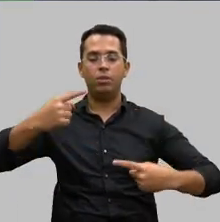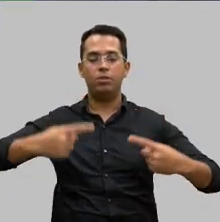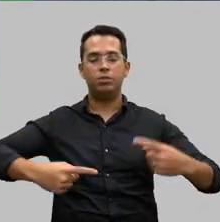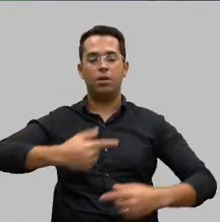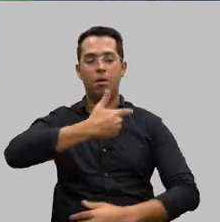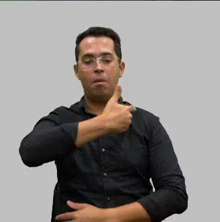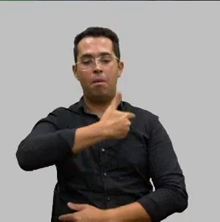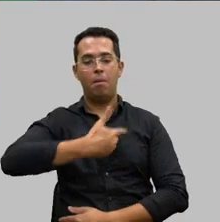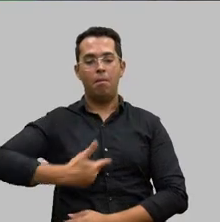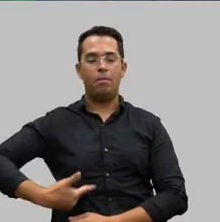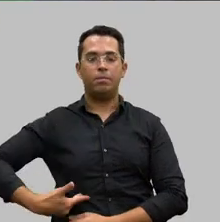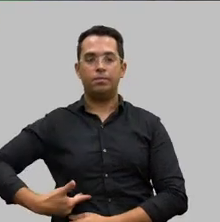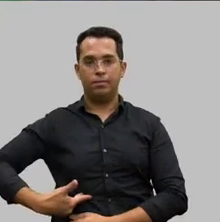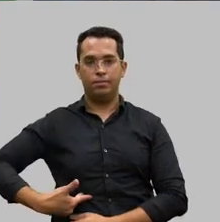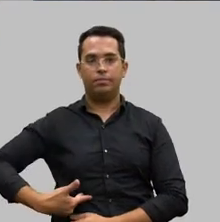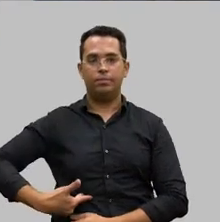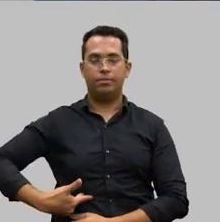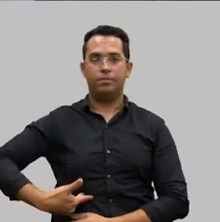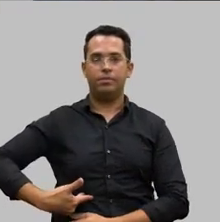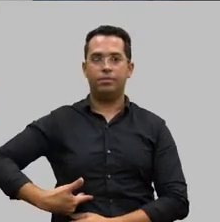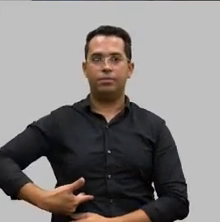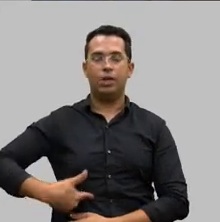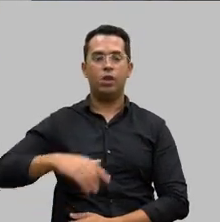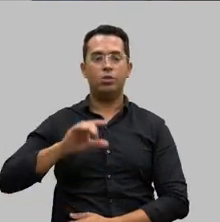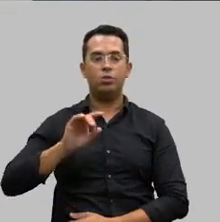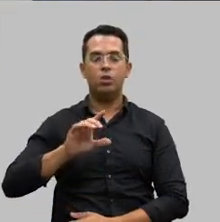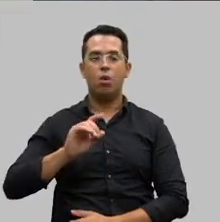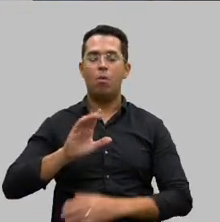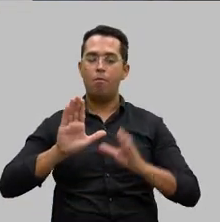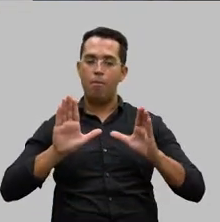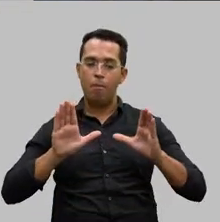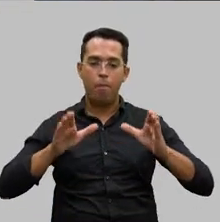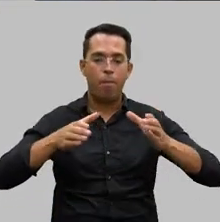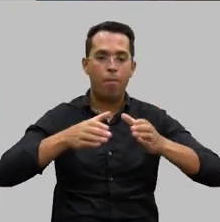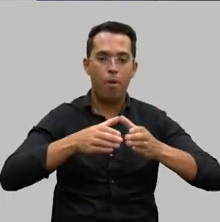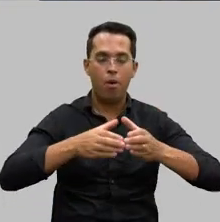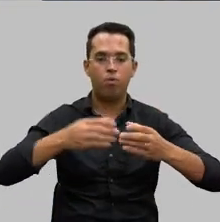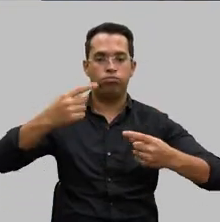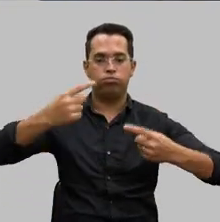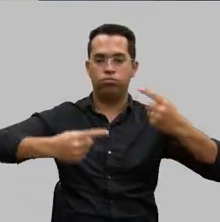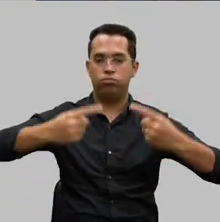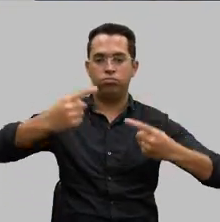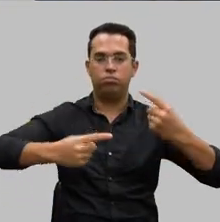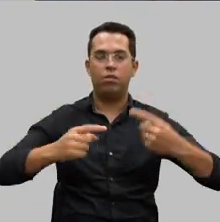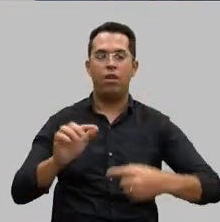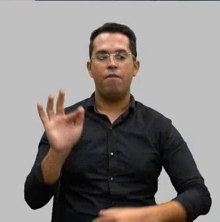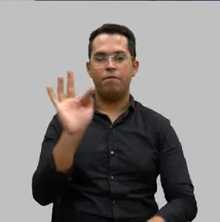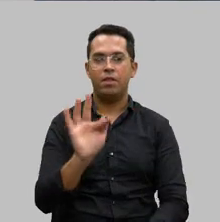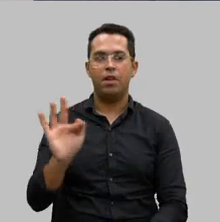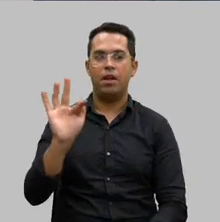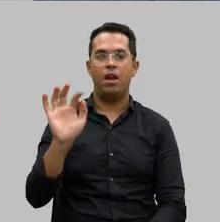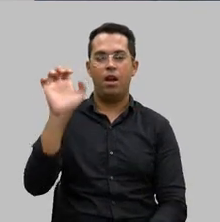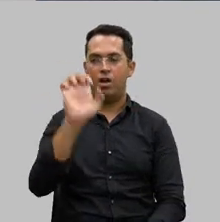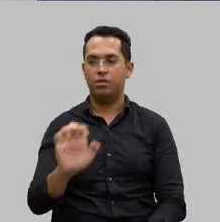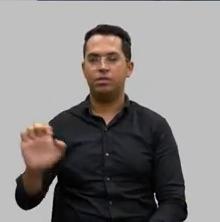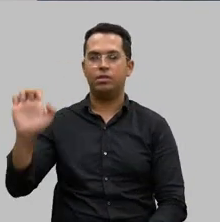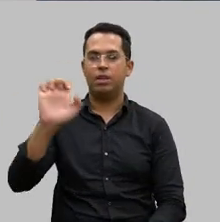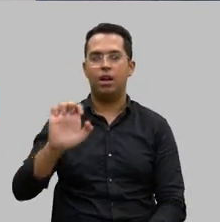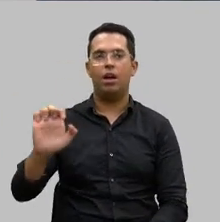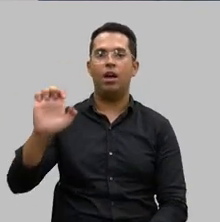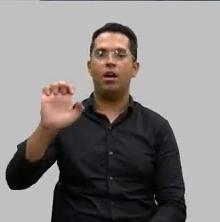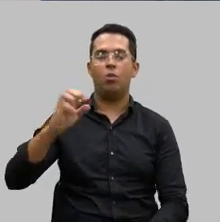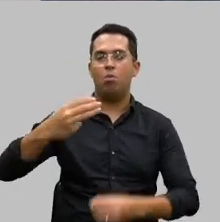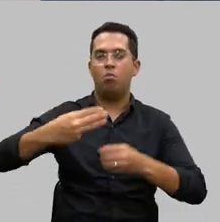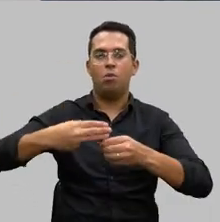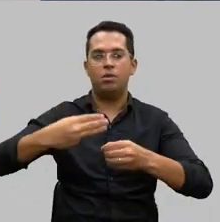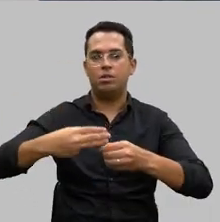conta só nos entes Públicos como governo federal estado municípios nós temos feito um trabalho lá